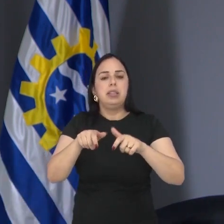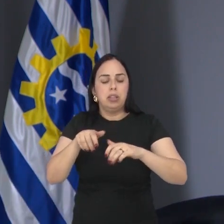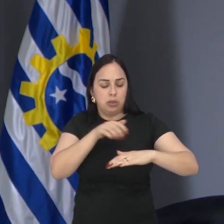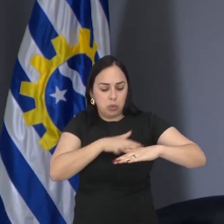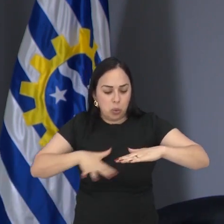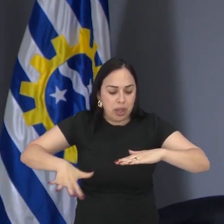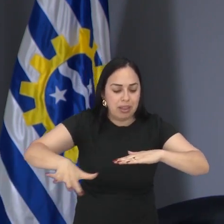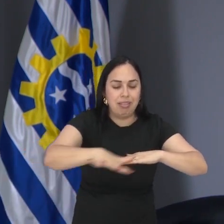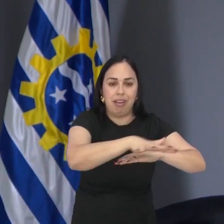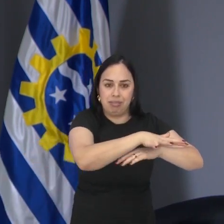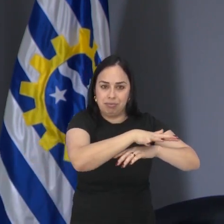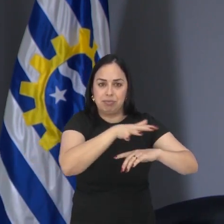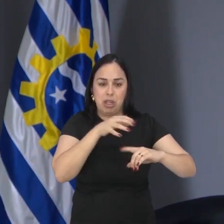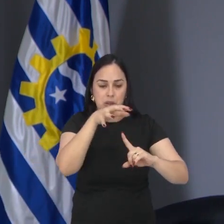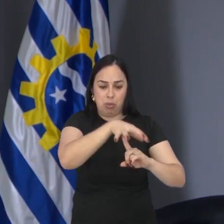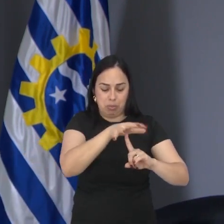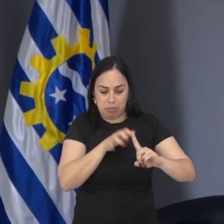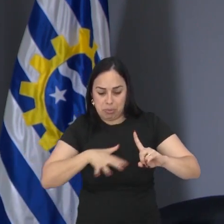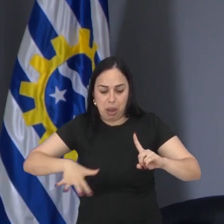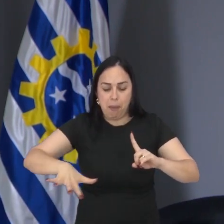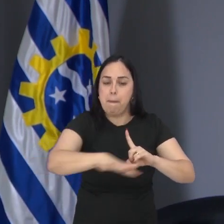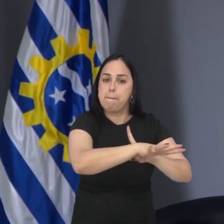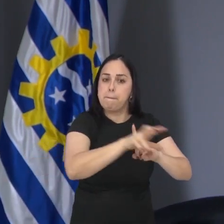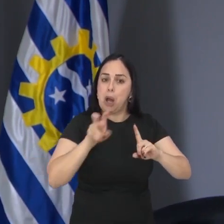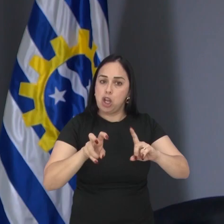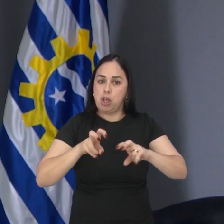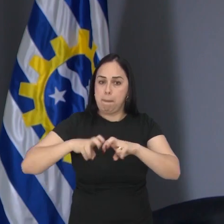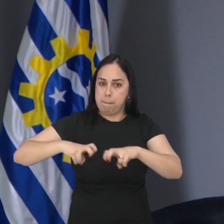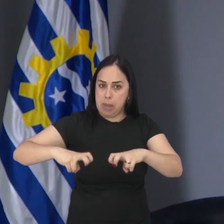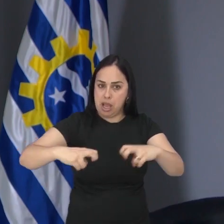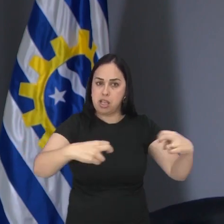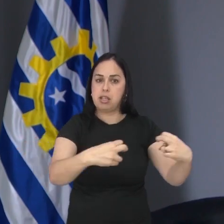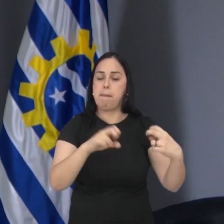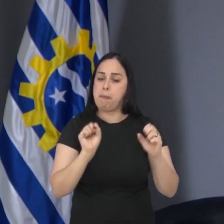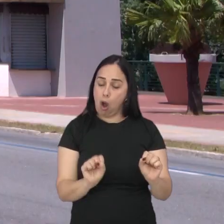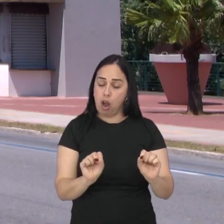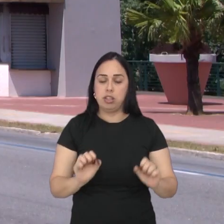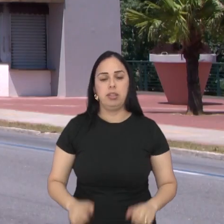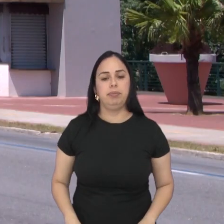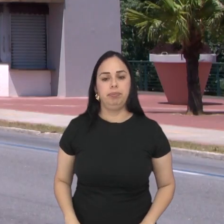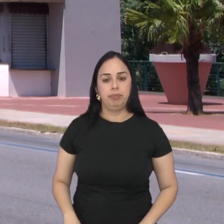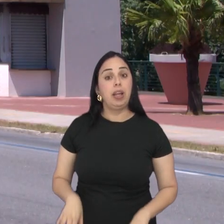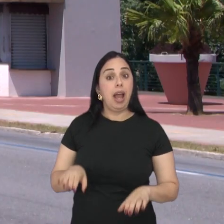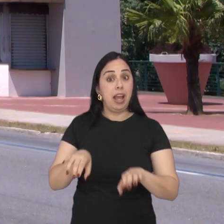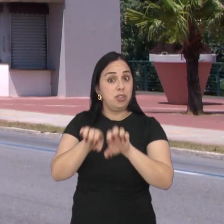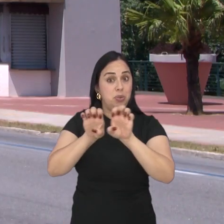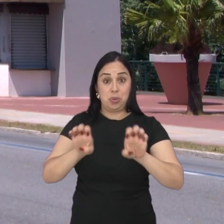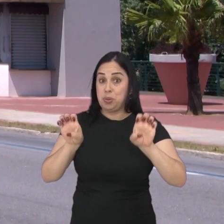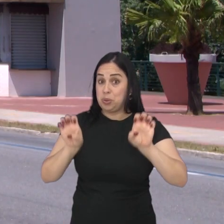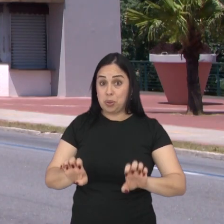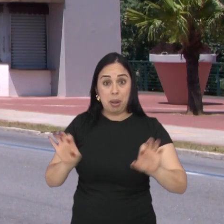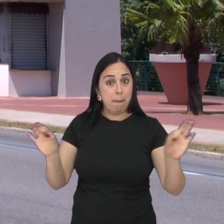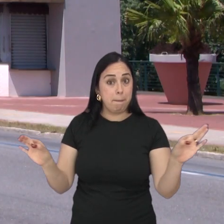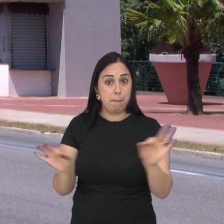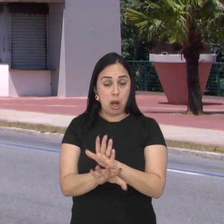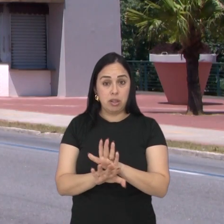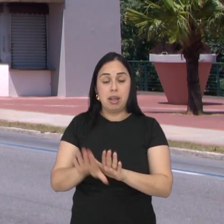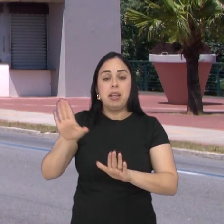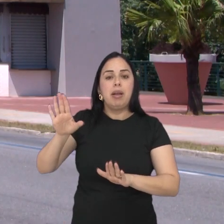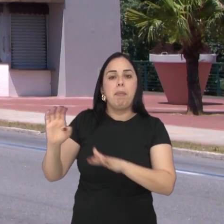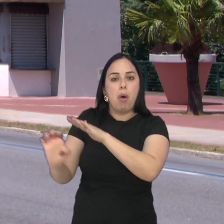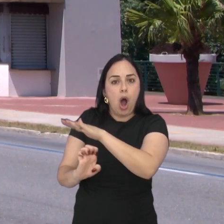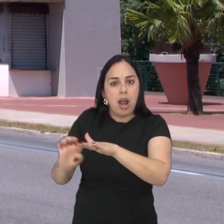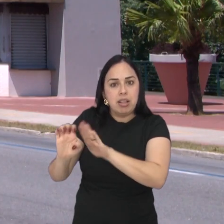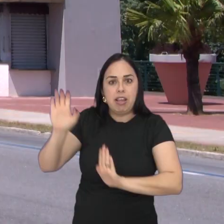do entorno do quiosque, para ocupação de mesas e cadeiras, cerca de 50 mesas e cadeiras. As estruturas já estão prontas e a empresa